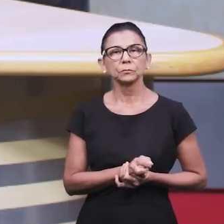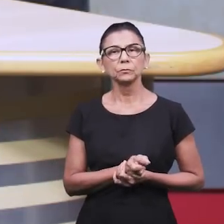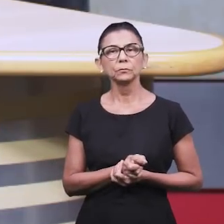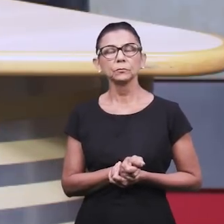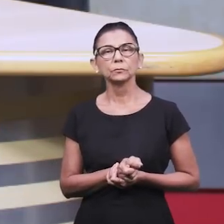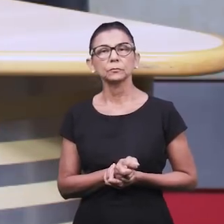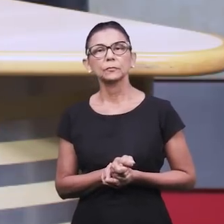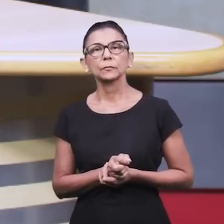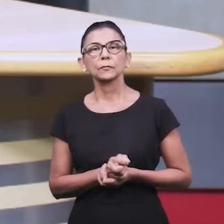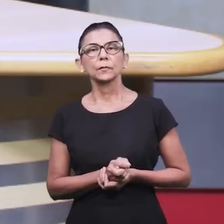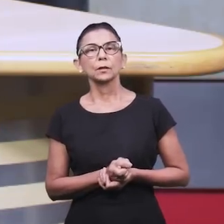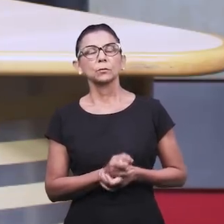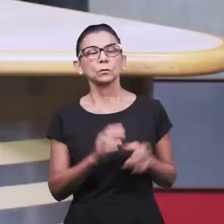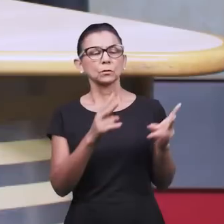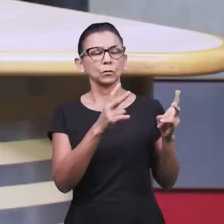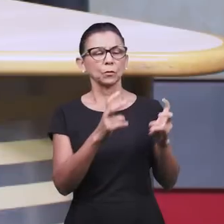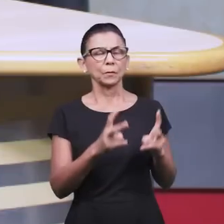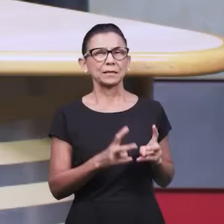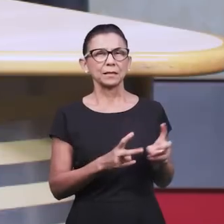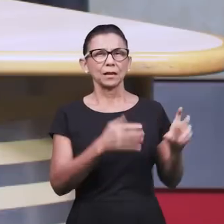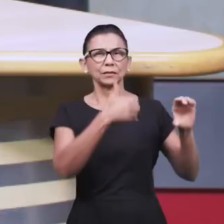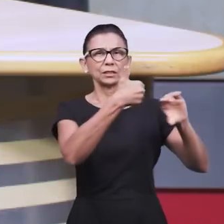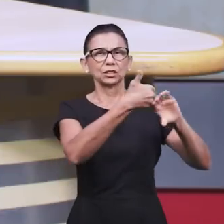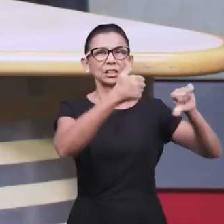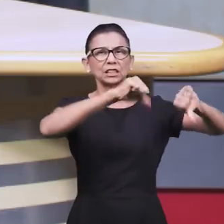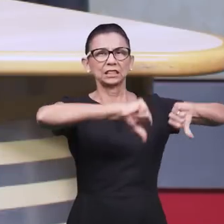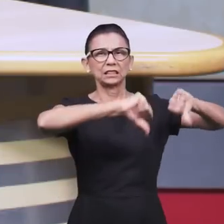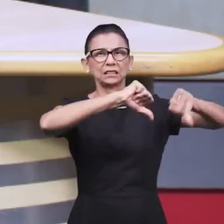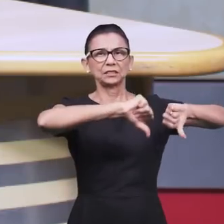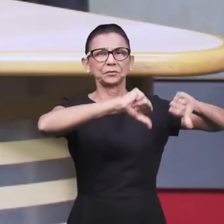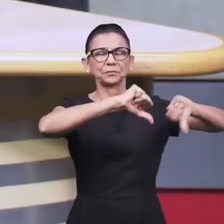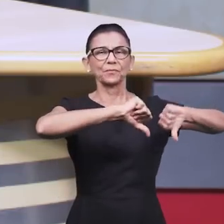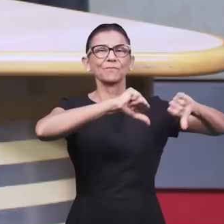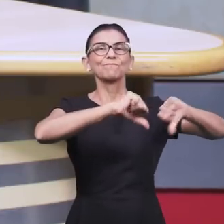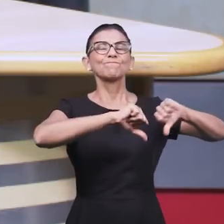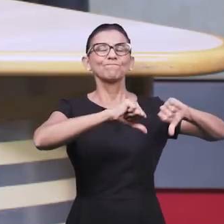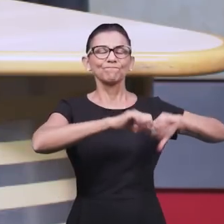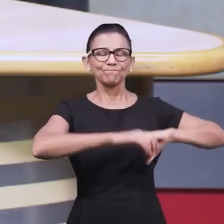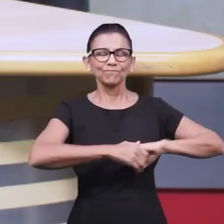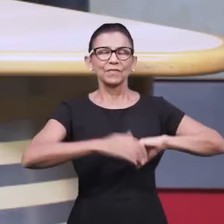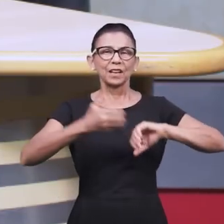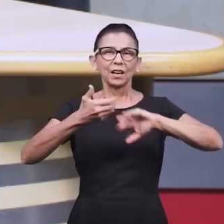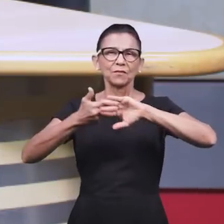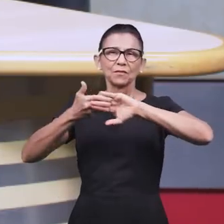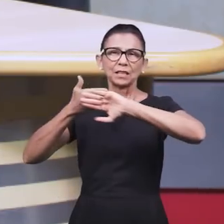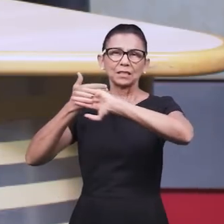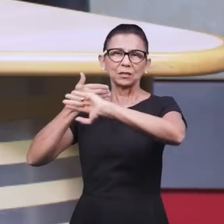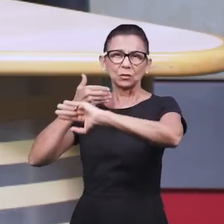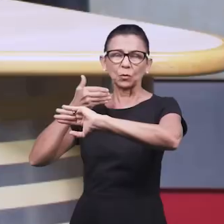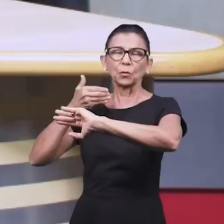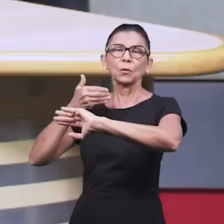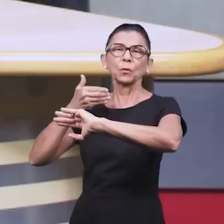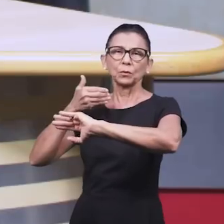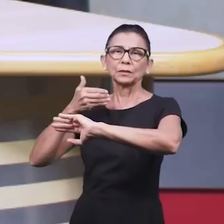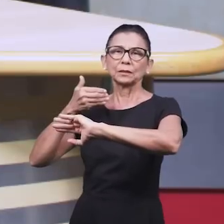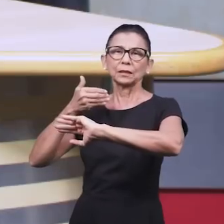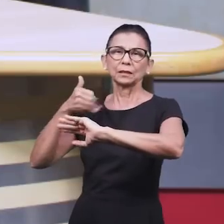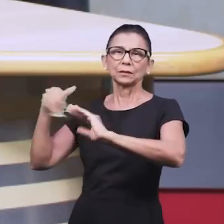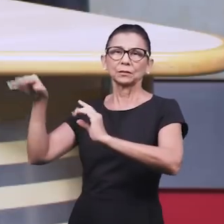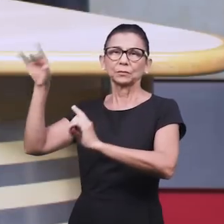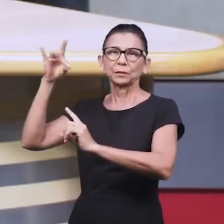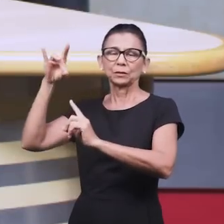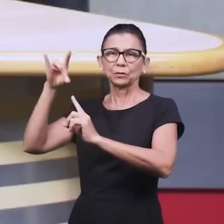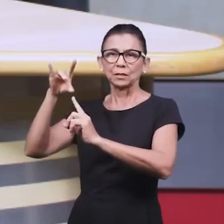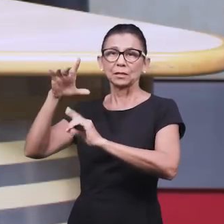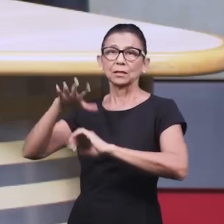tudo isso que gira em torno do cristianismo hoje, da crise do cristianismo, do afastamento do cristianismo das pessoas,